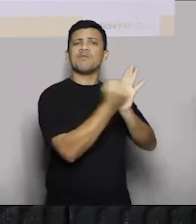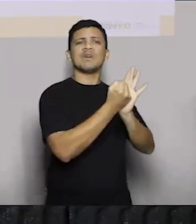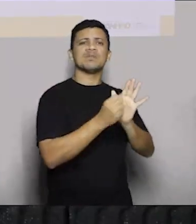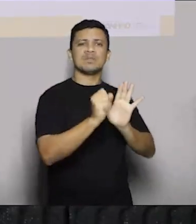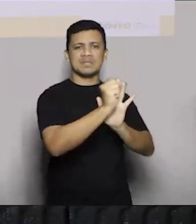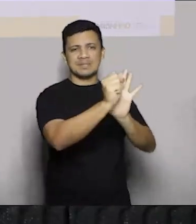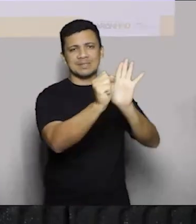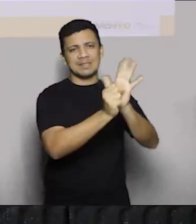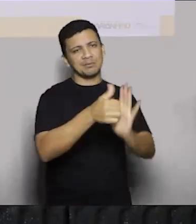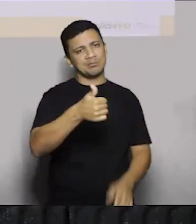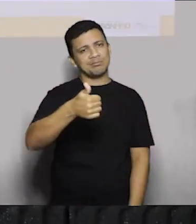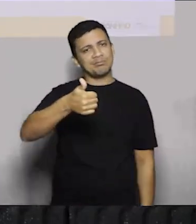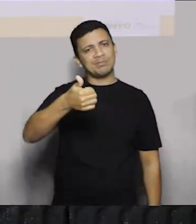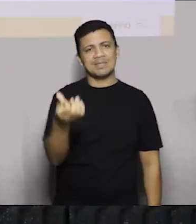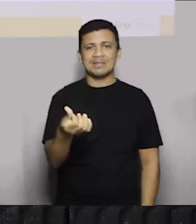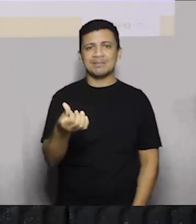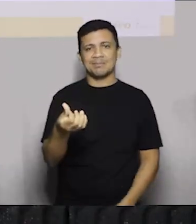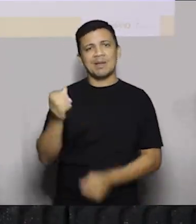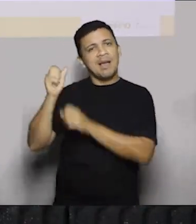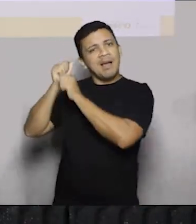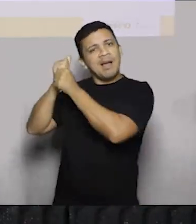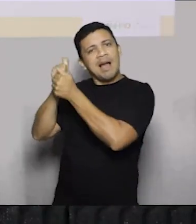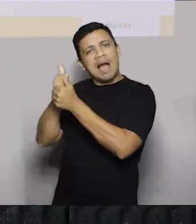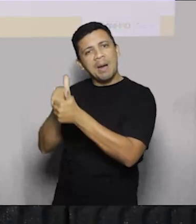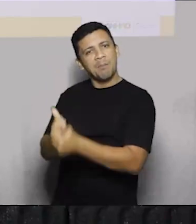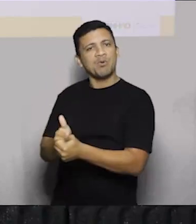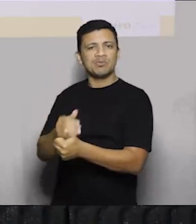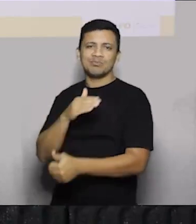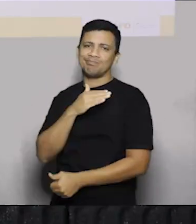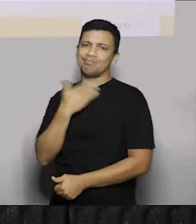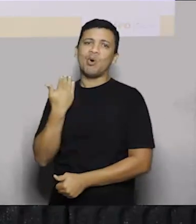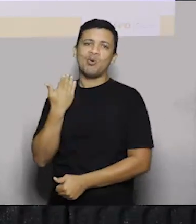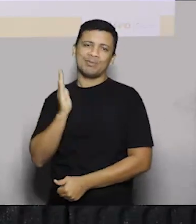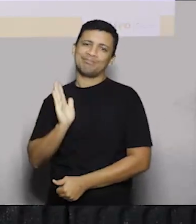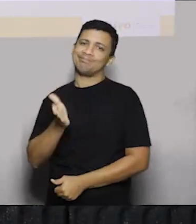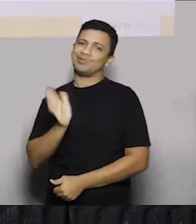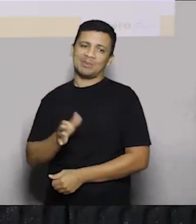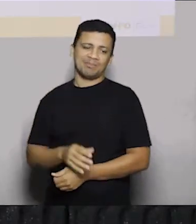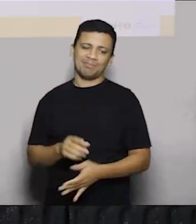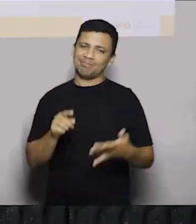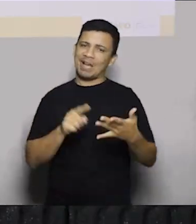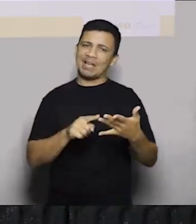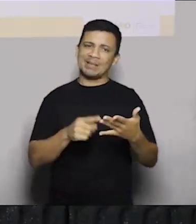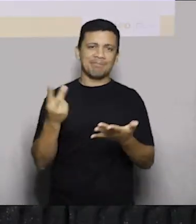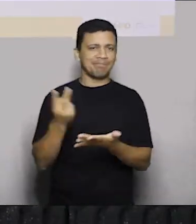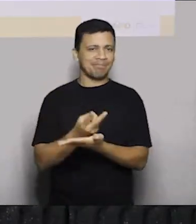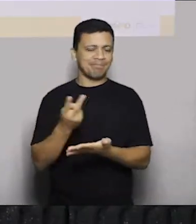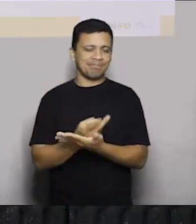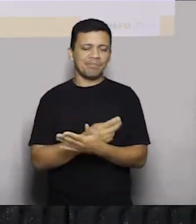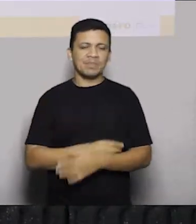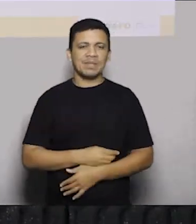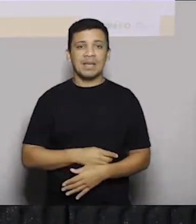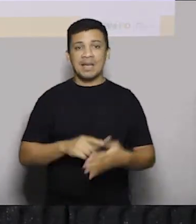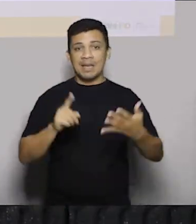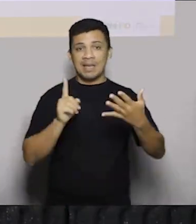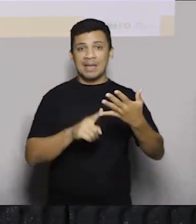muito tempo os apóstolos já haviam partido dessa para uma melhor. Então não faz sentido a letra D. Letra E.